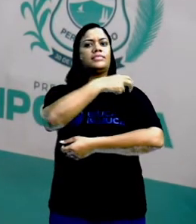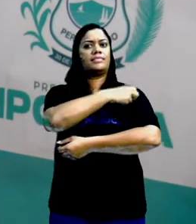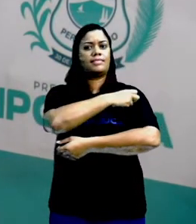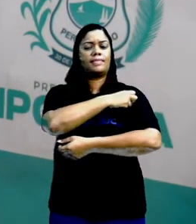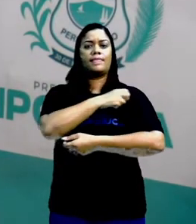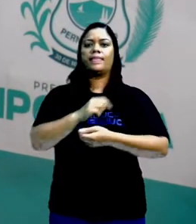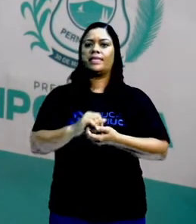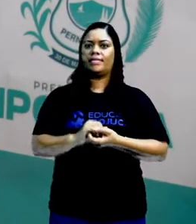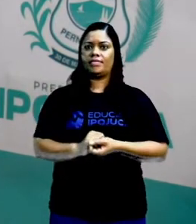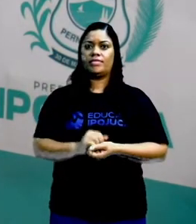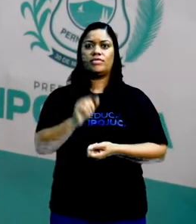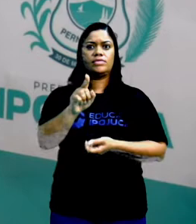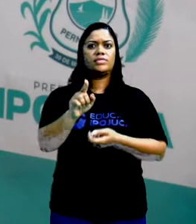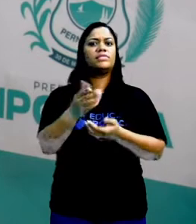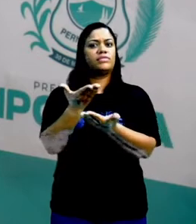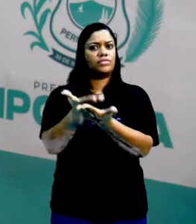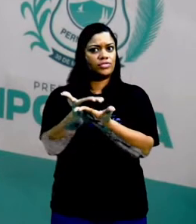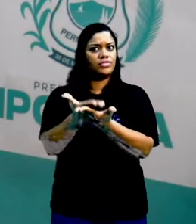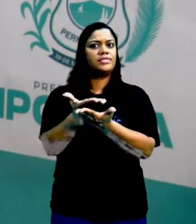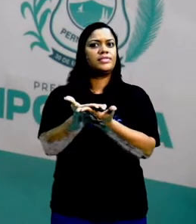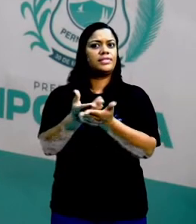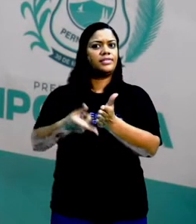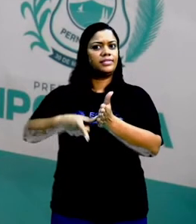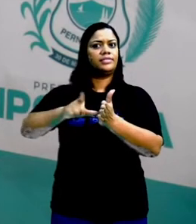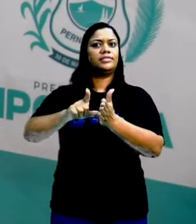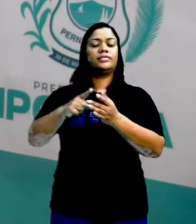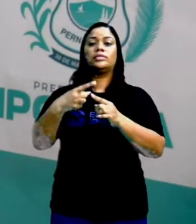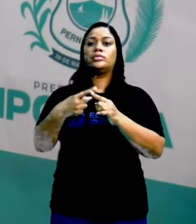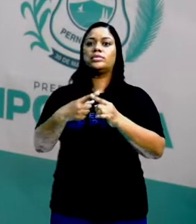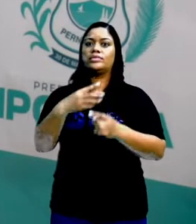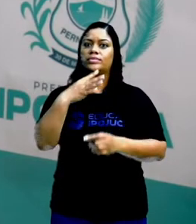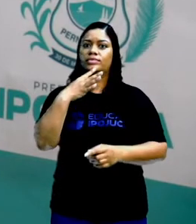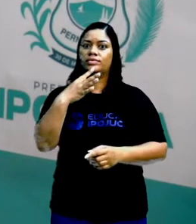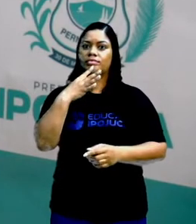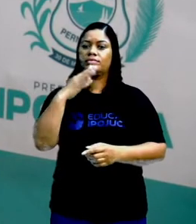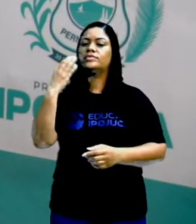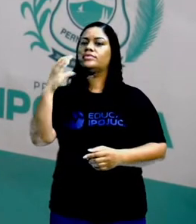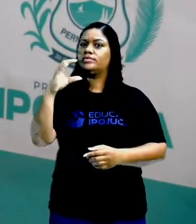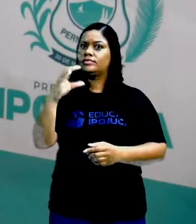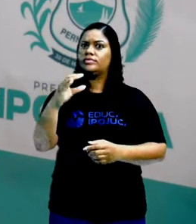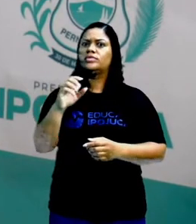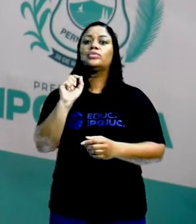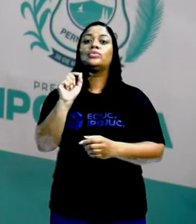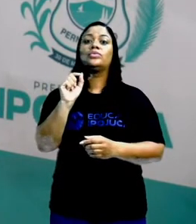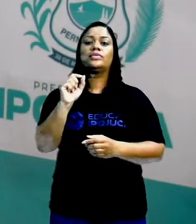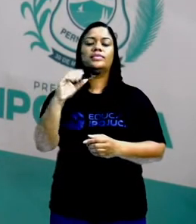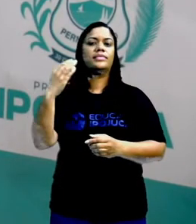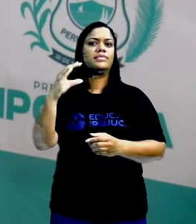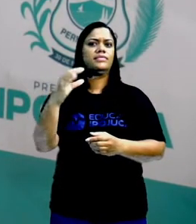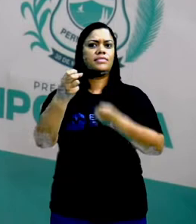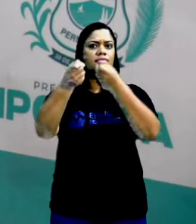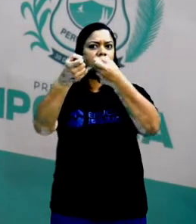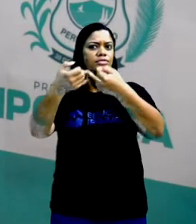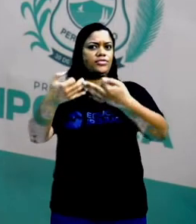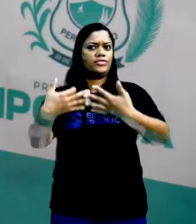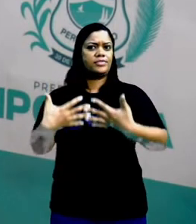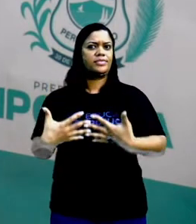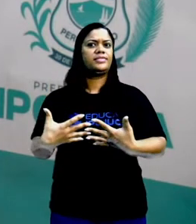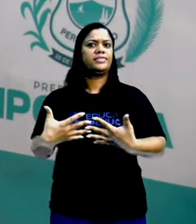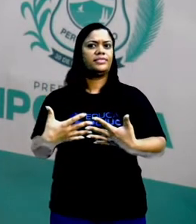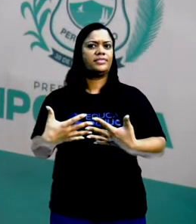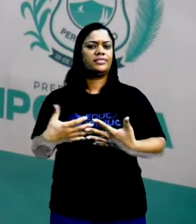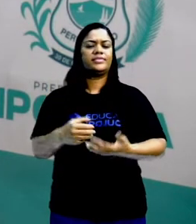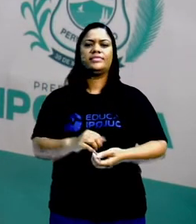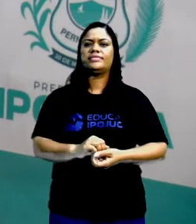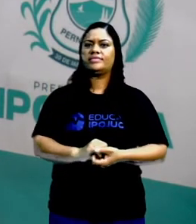vacina. Então você vai ter que estudar sobre isso, ter conhecimento científico sobre isso. O que é que os cientistas dizem sobre o